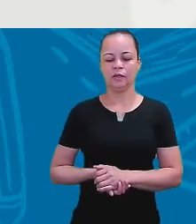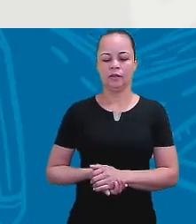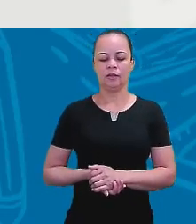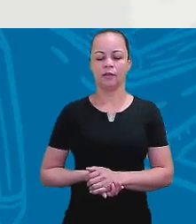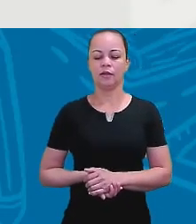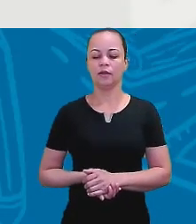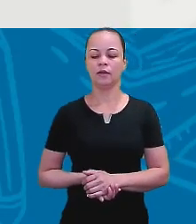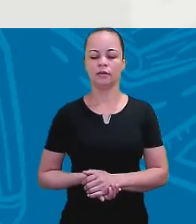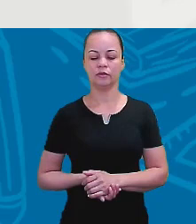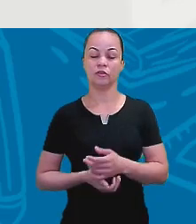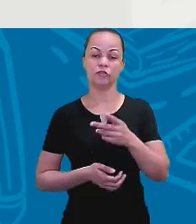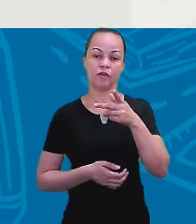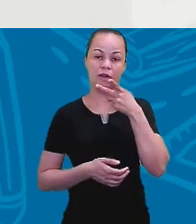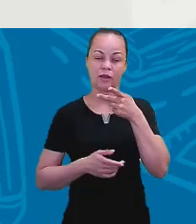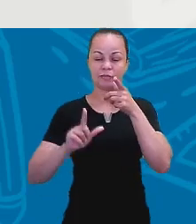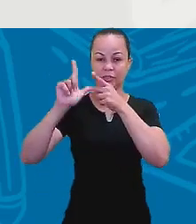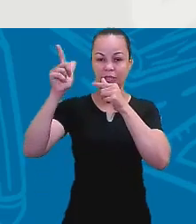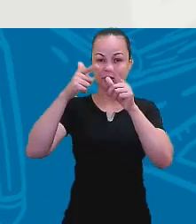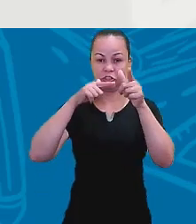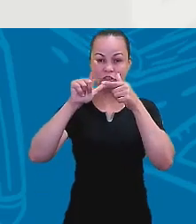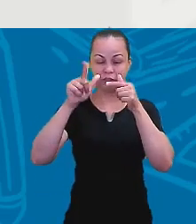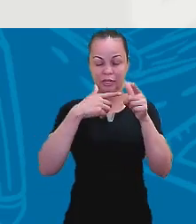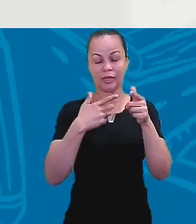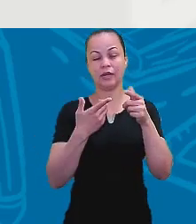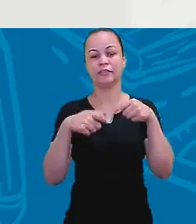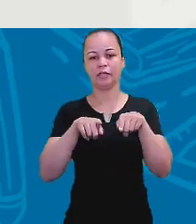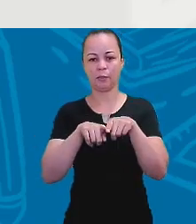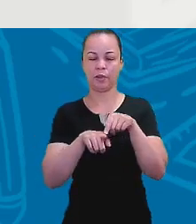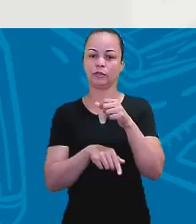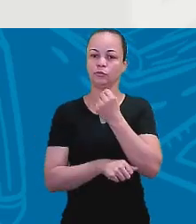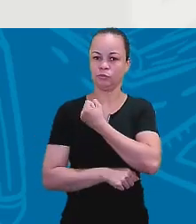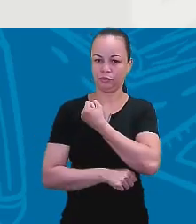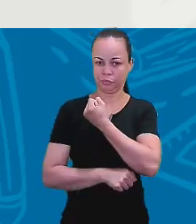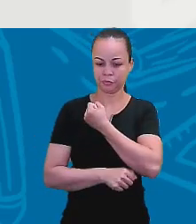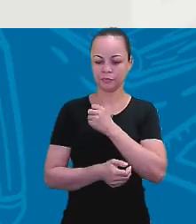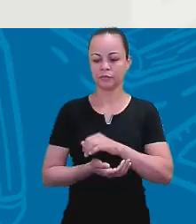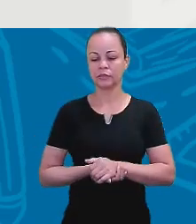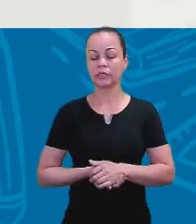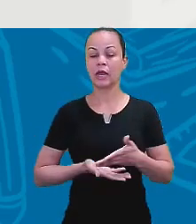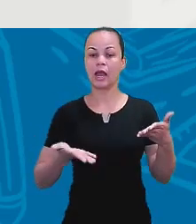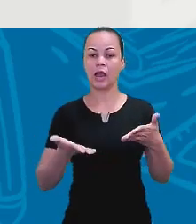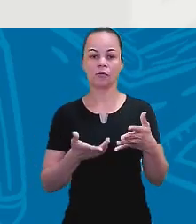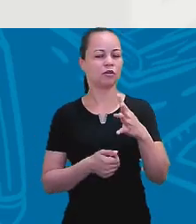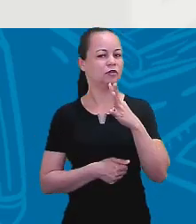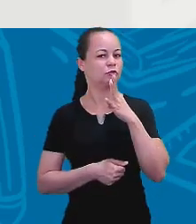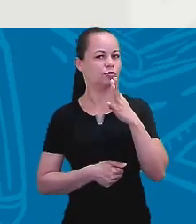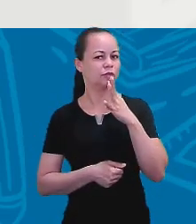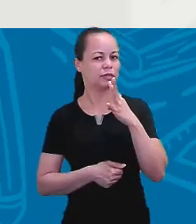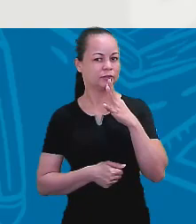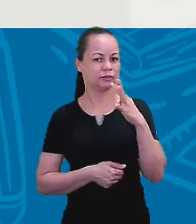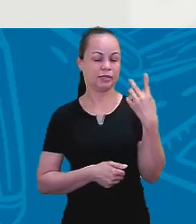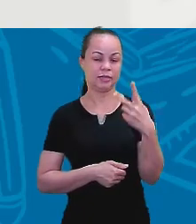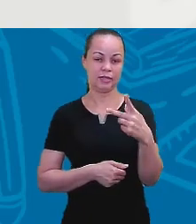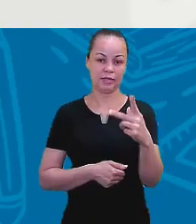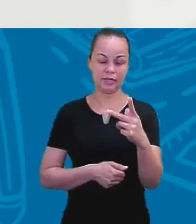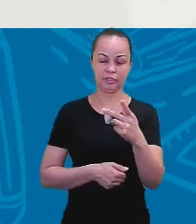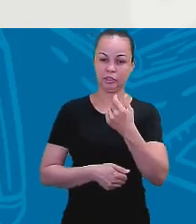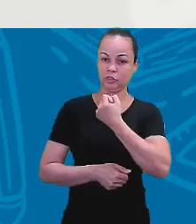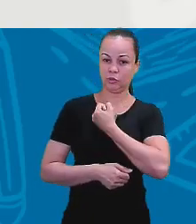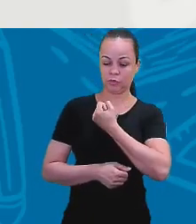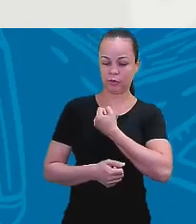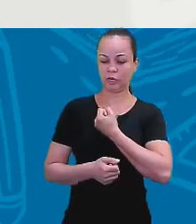A gente falou das estrelas e também falamos dos números. E agora a gente vai conhecer esses numerais. Eles agora estão